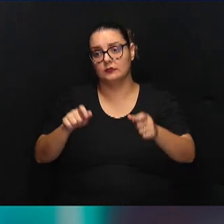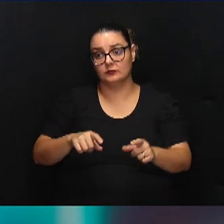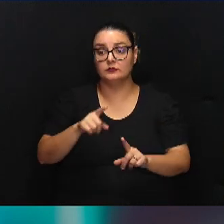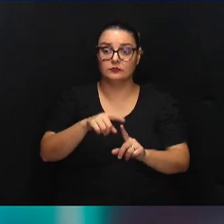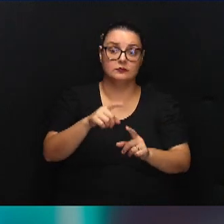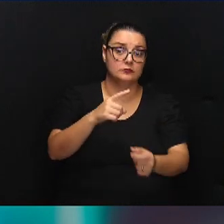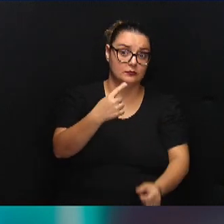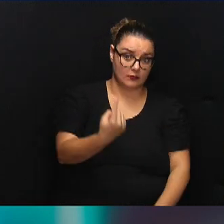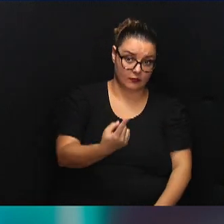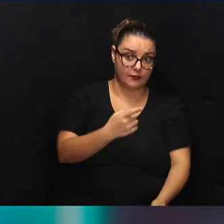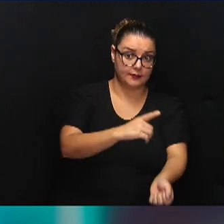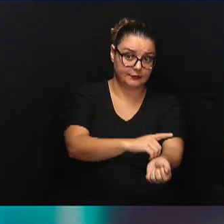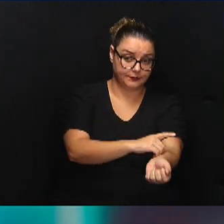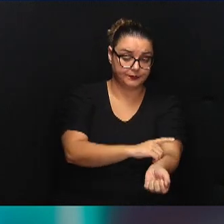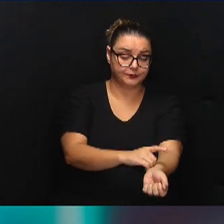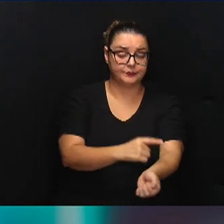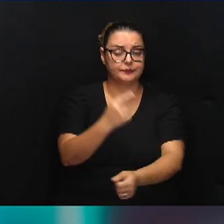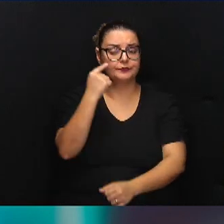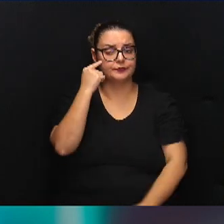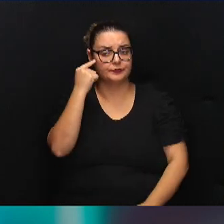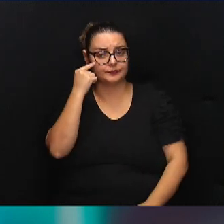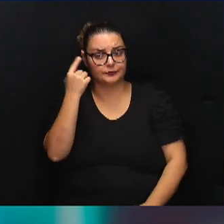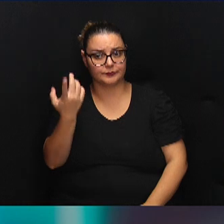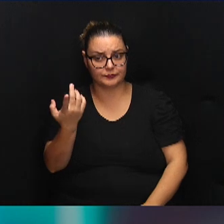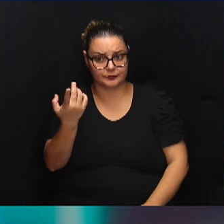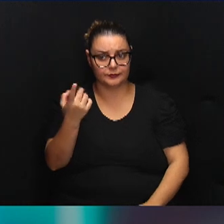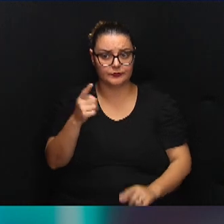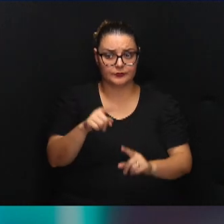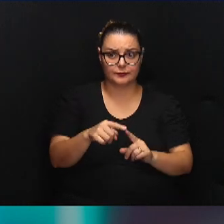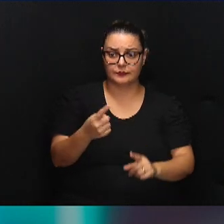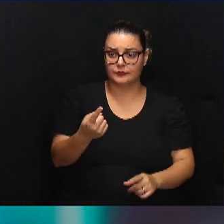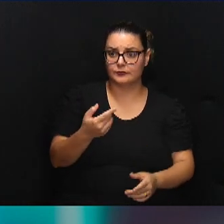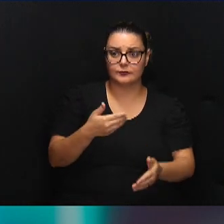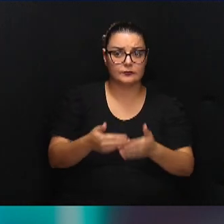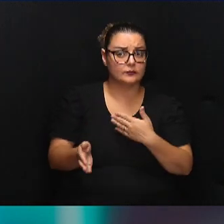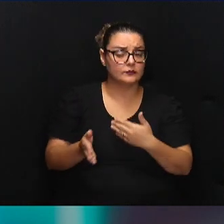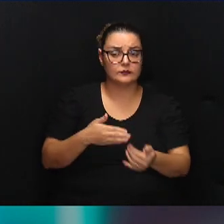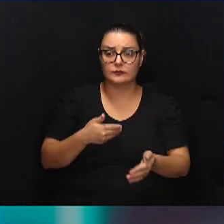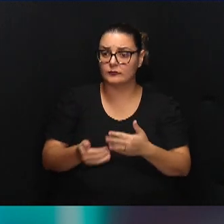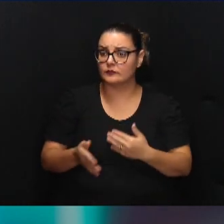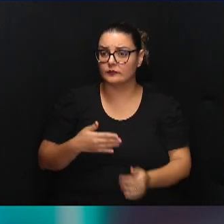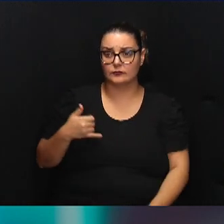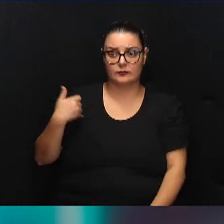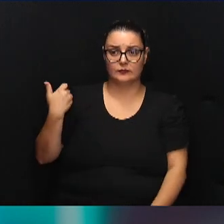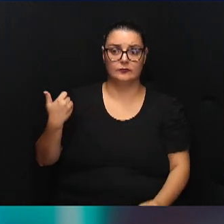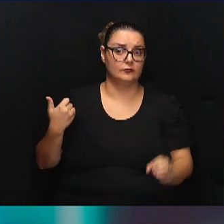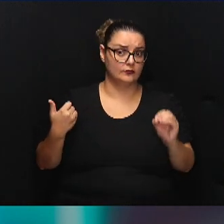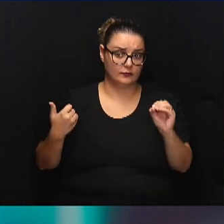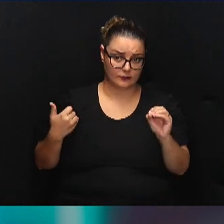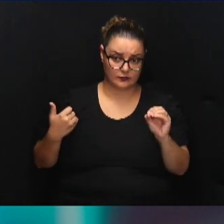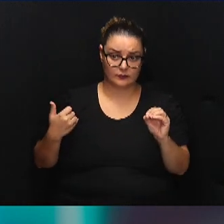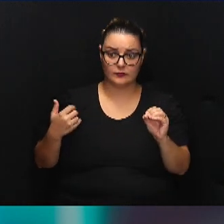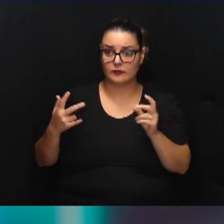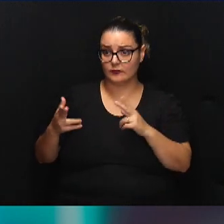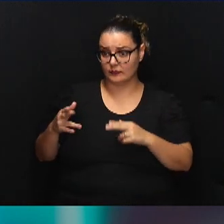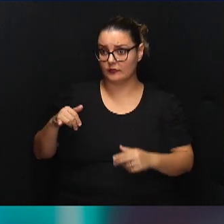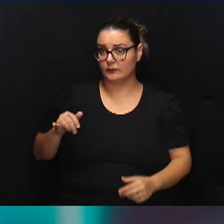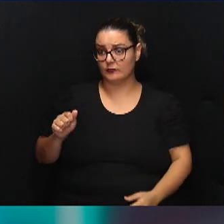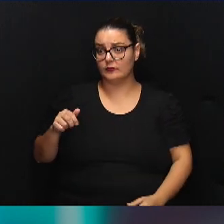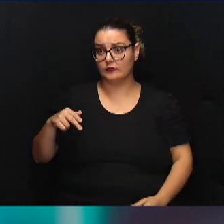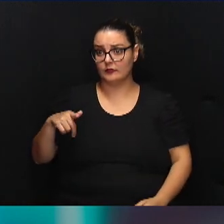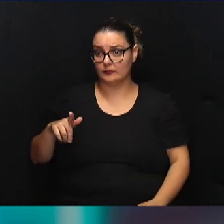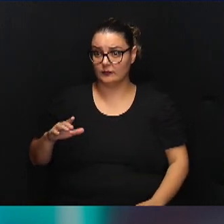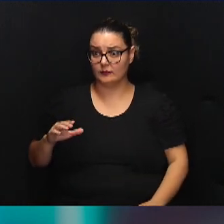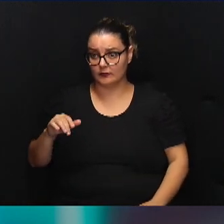1. Imagina que diabetes tipo 1 pode aparecer em qualquer idade. De 0, como a Ianca, que quase nasceu